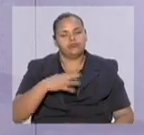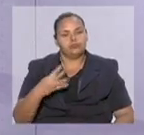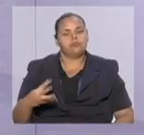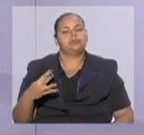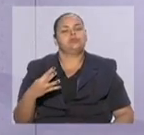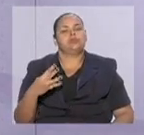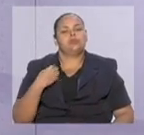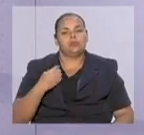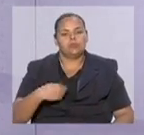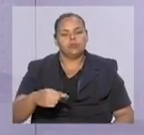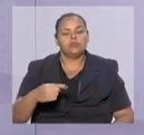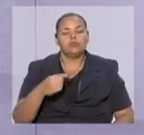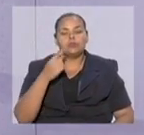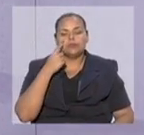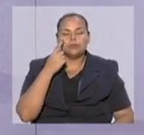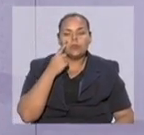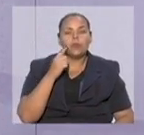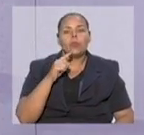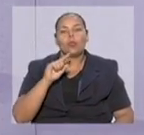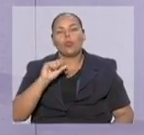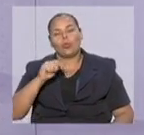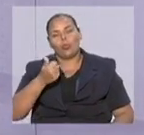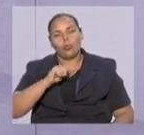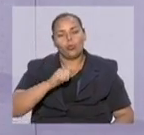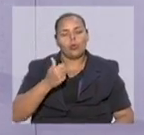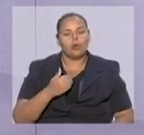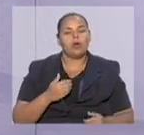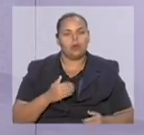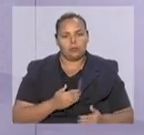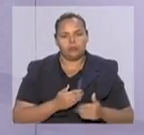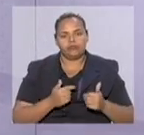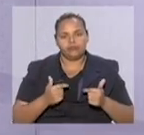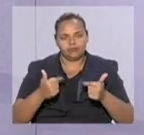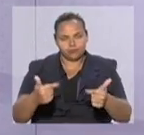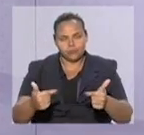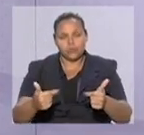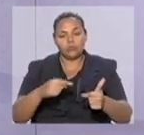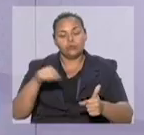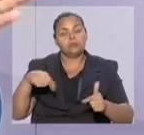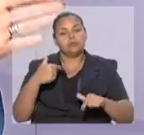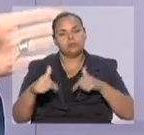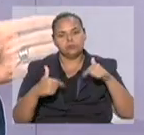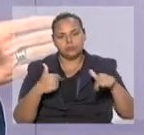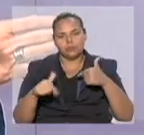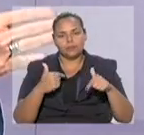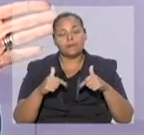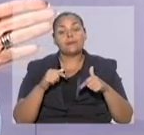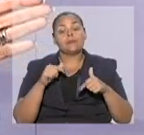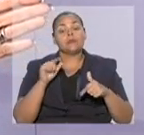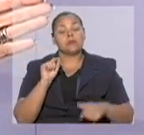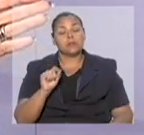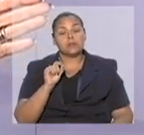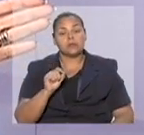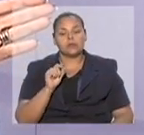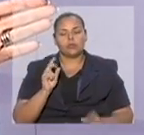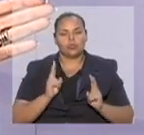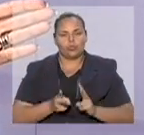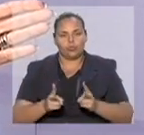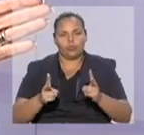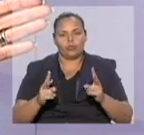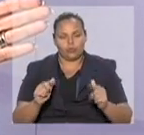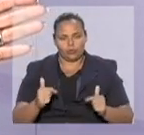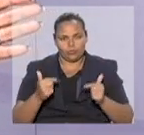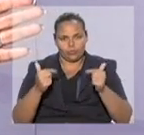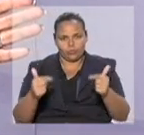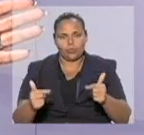dados, avaliar o que já foi, o que já avançou e estarmos trabalhando para que